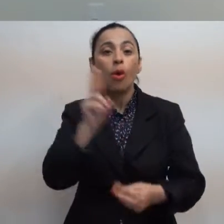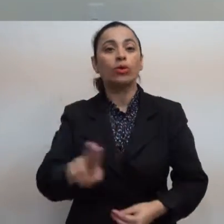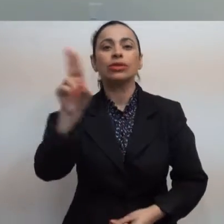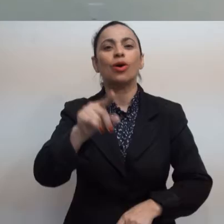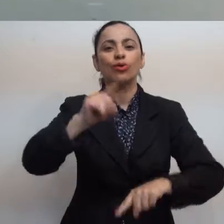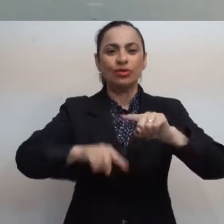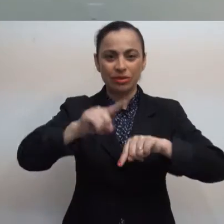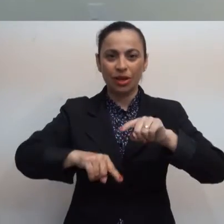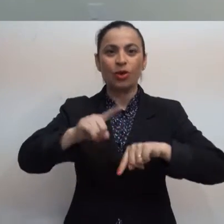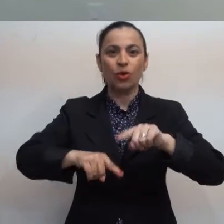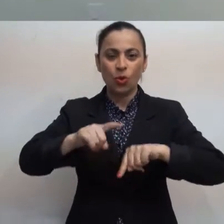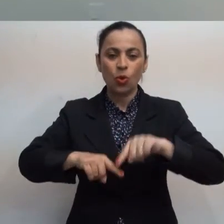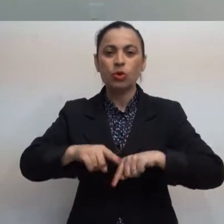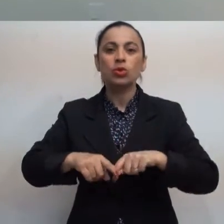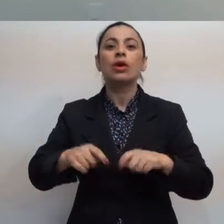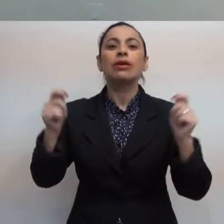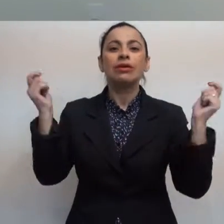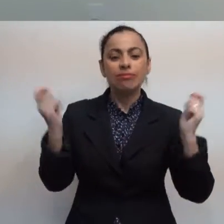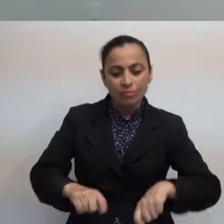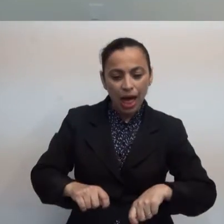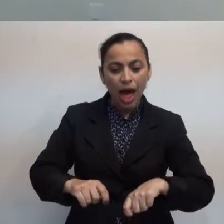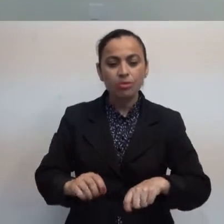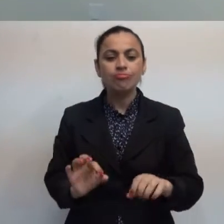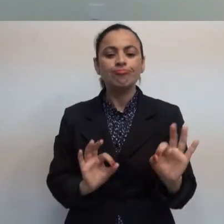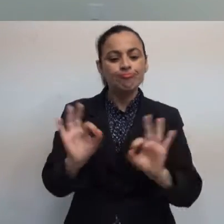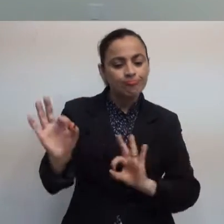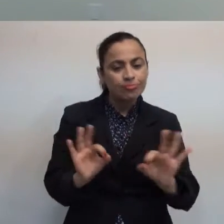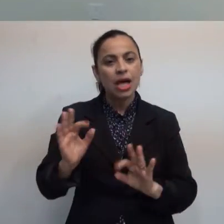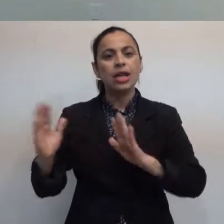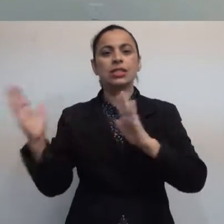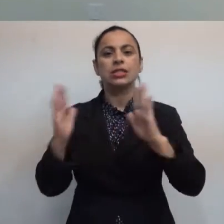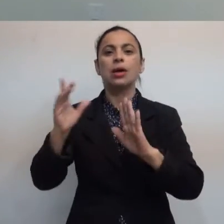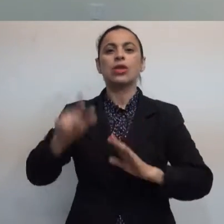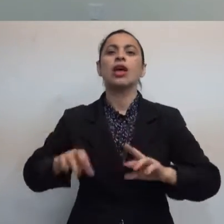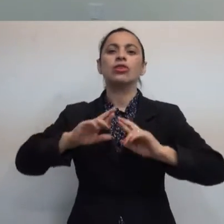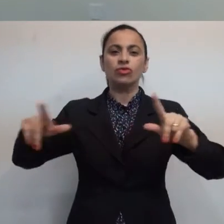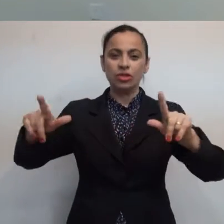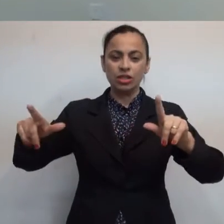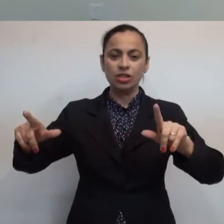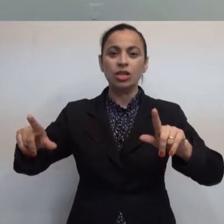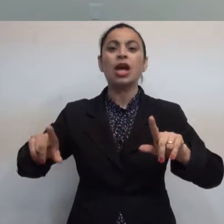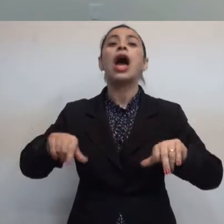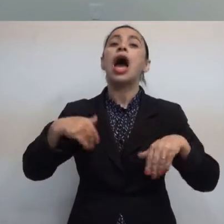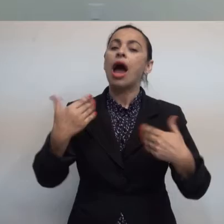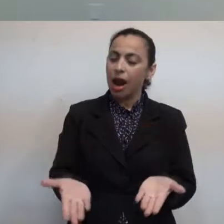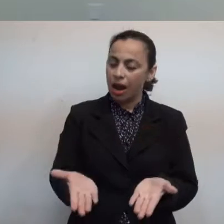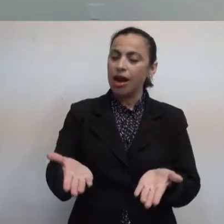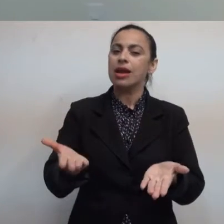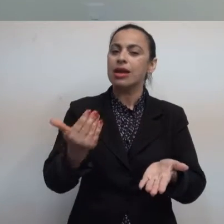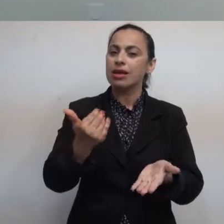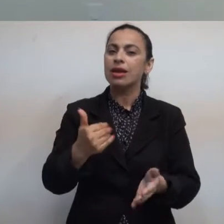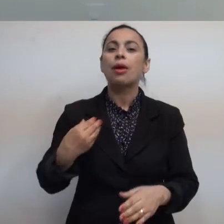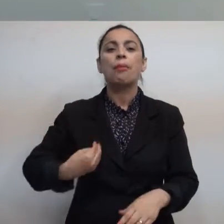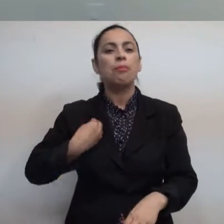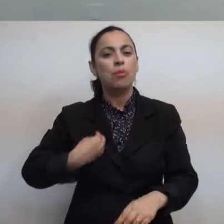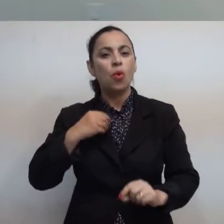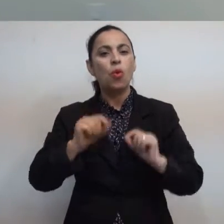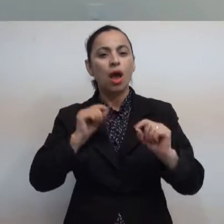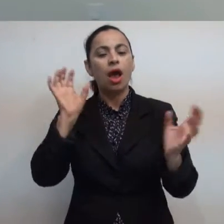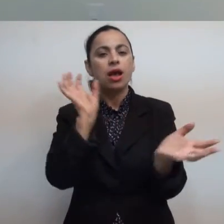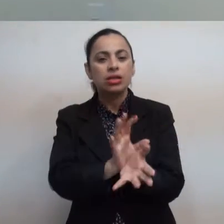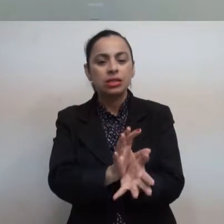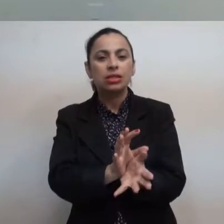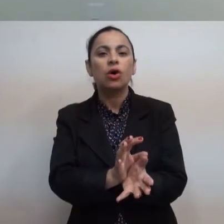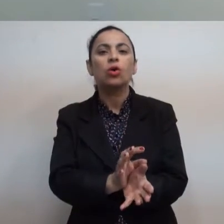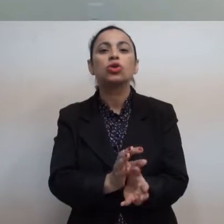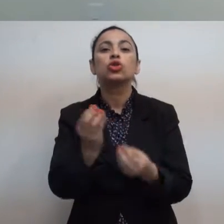a utilização desses recursos para encaixarmos nesses tempos são diferentes. E daí nisso entra